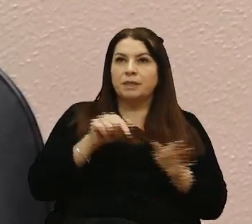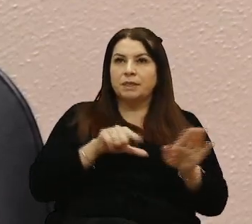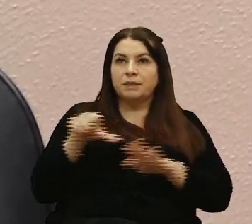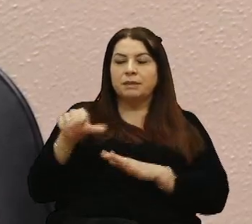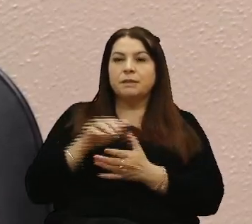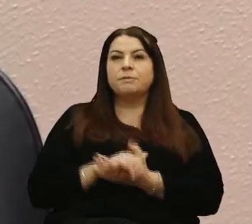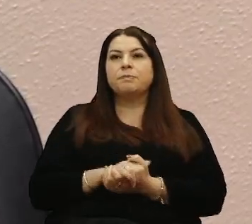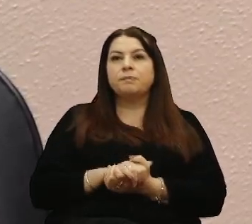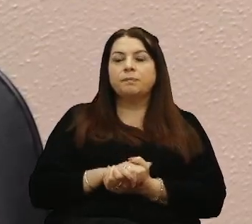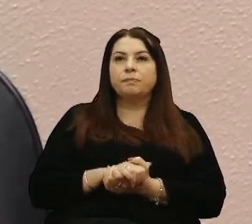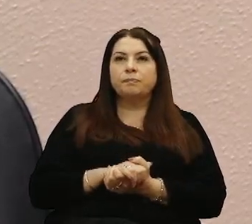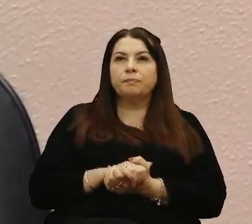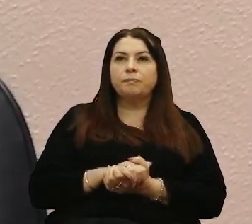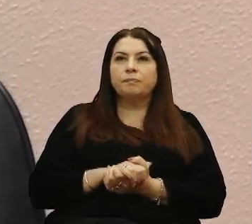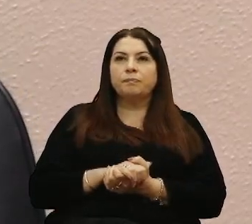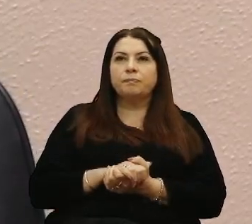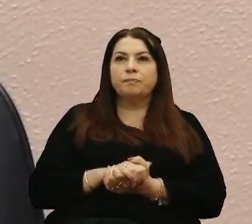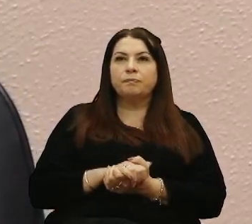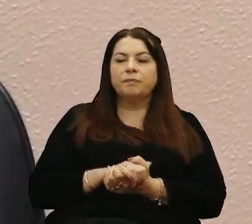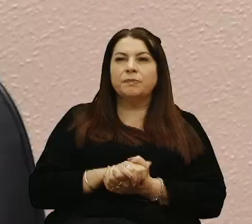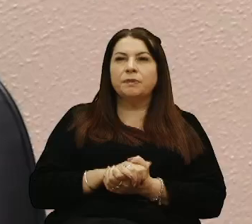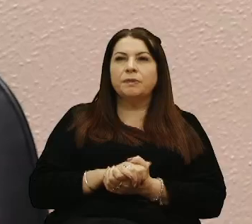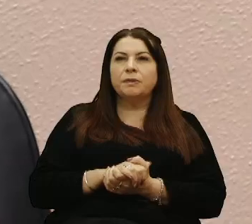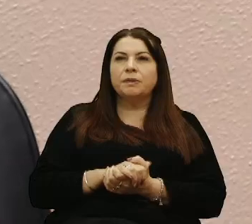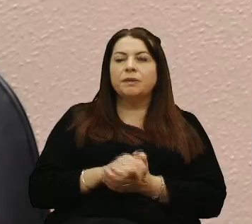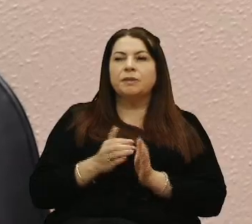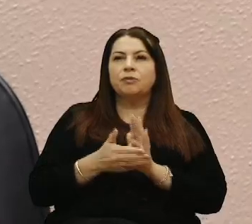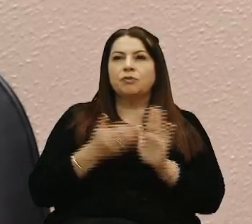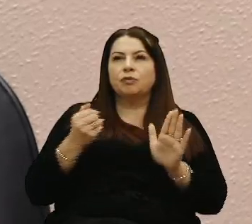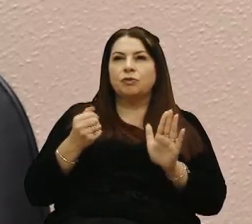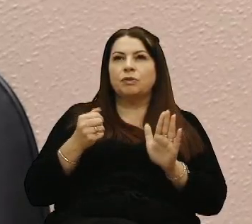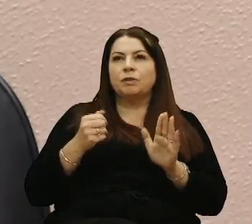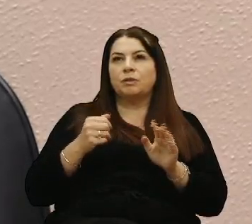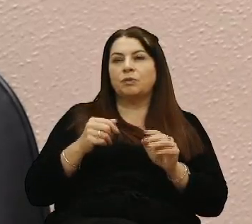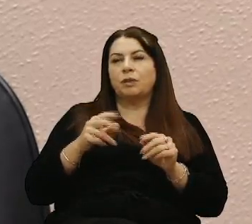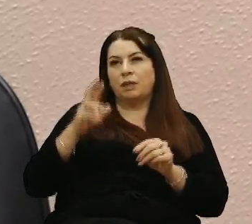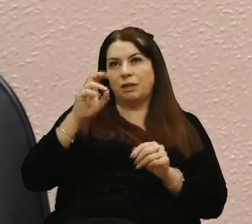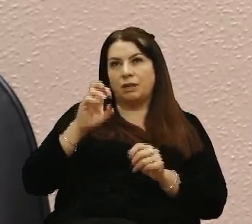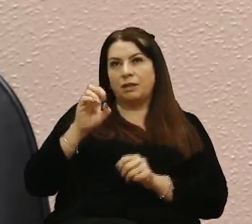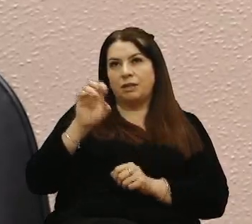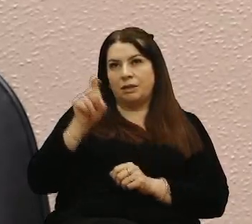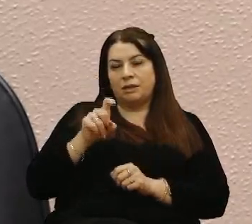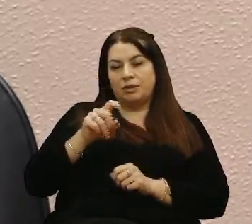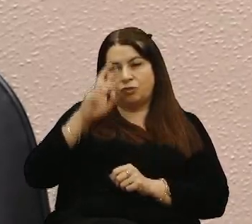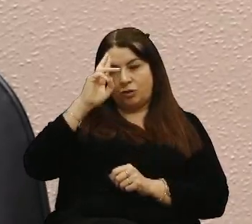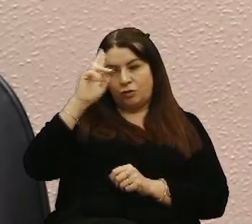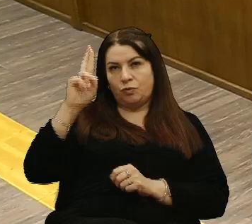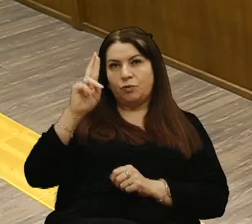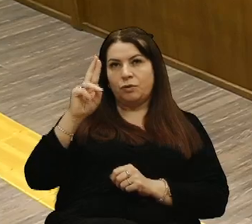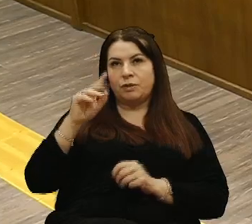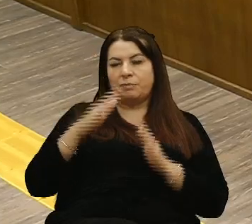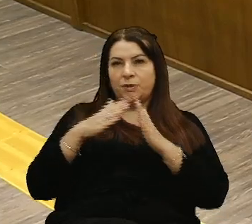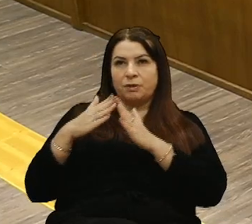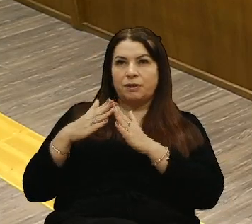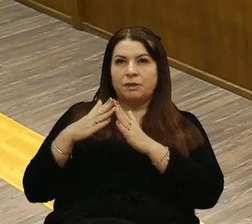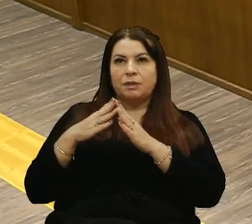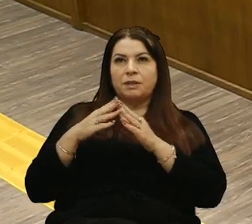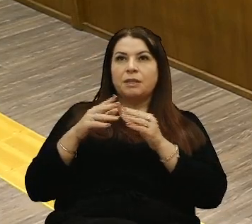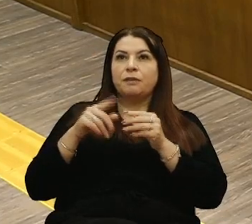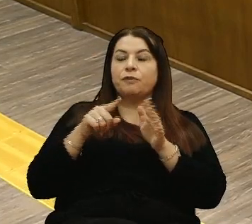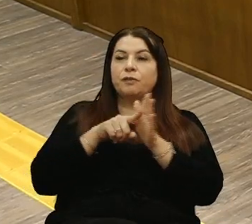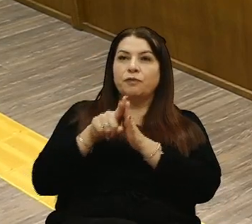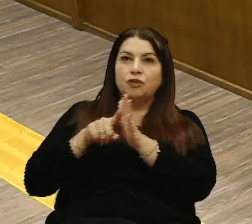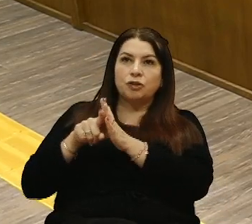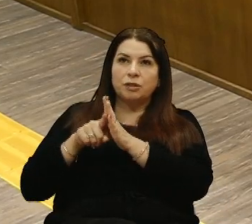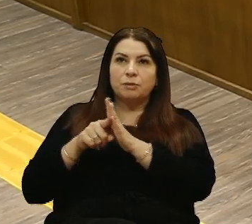semana, a exoneração do ex-diretor da habitação, que foi investigado, que foi aberta uma sindicância por